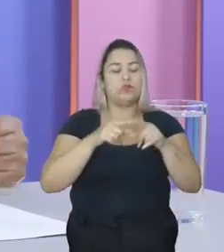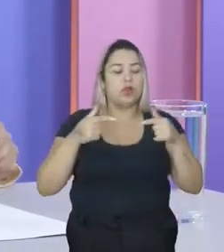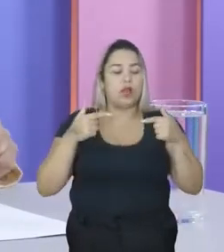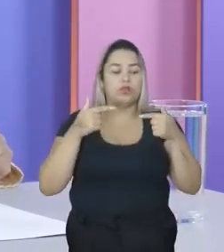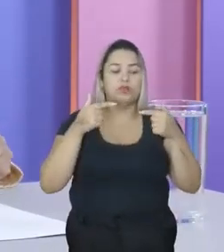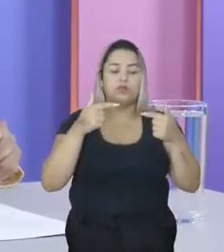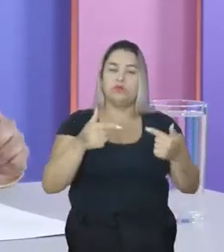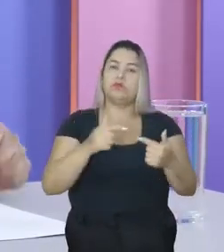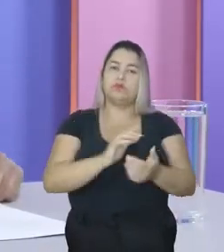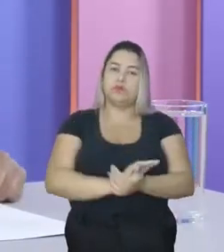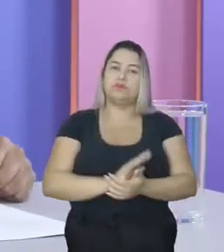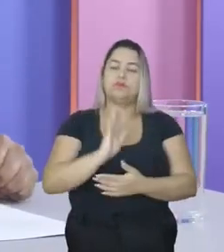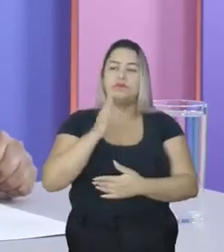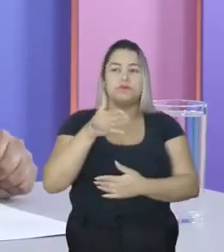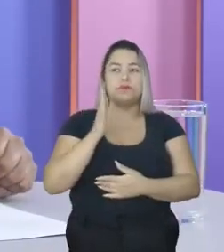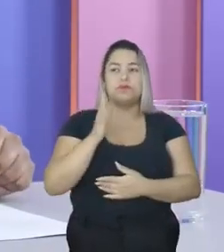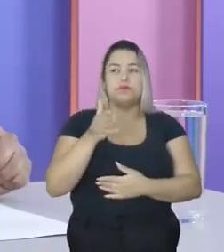que